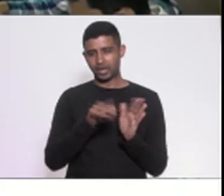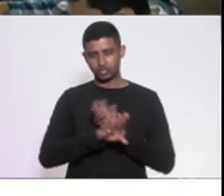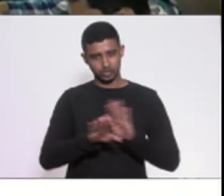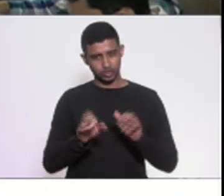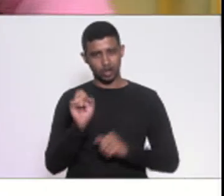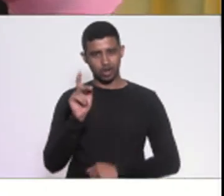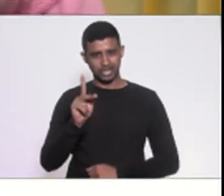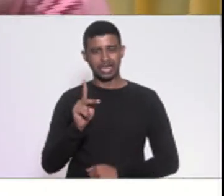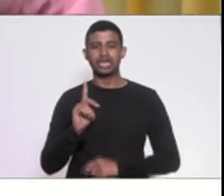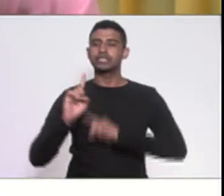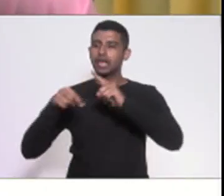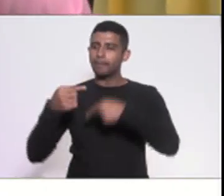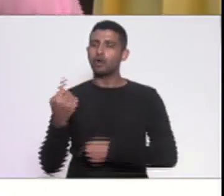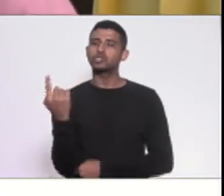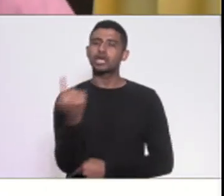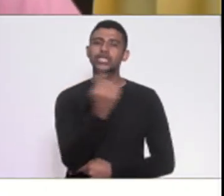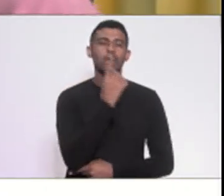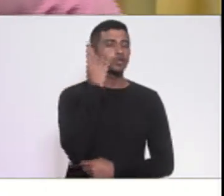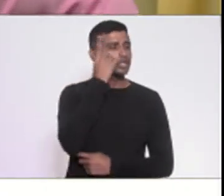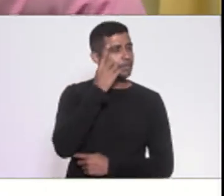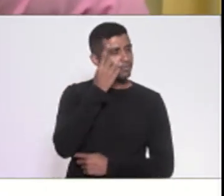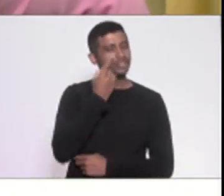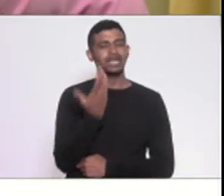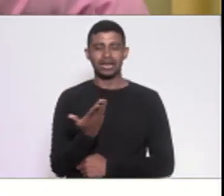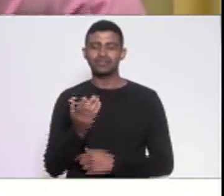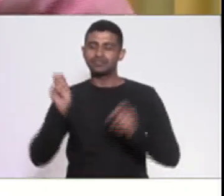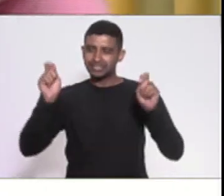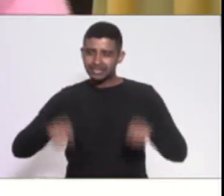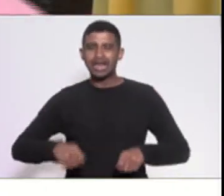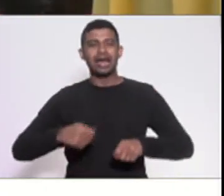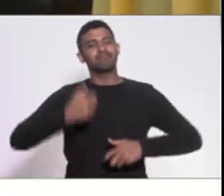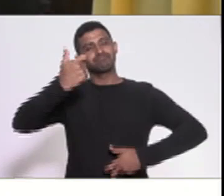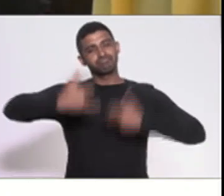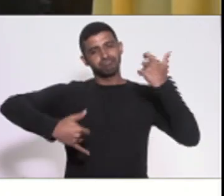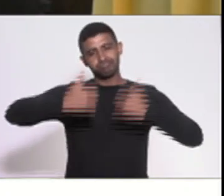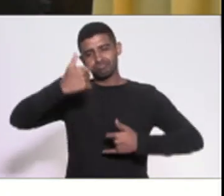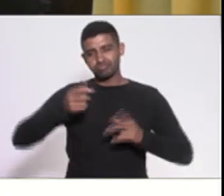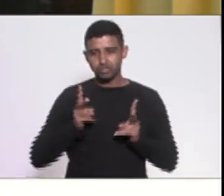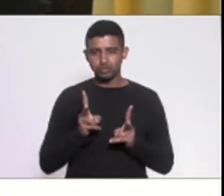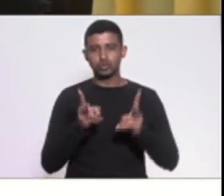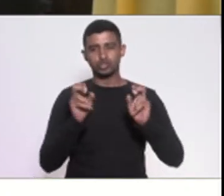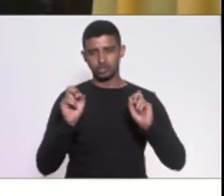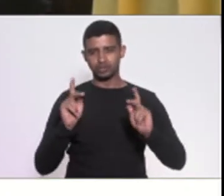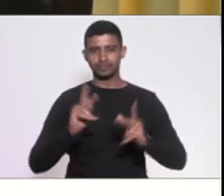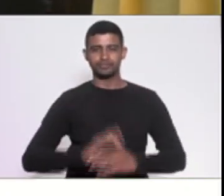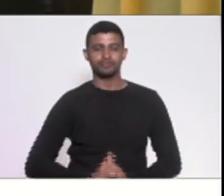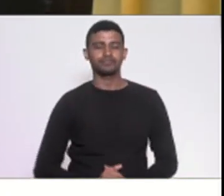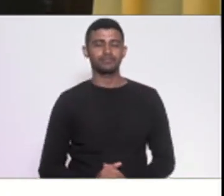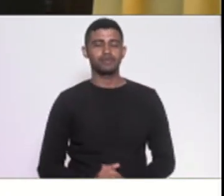para que os deputados possam, daí a deputada Rejane, para que a gente possa incluir, né,